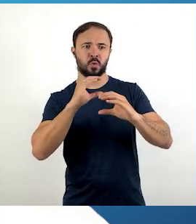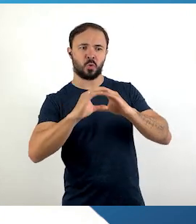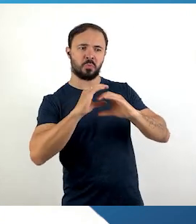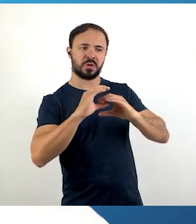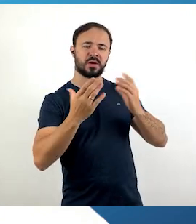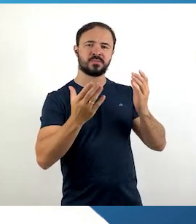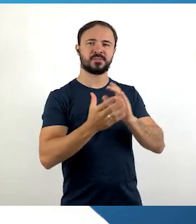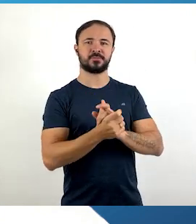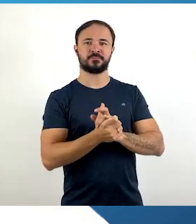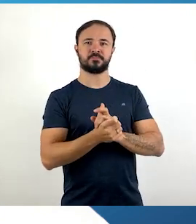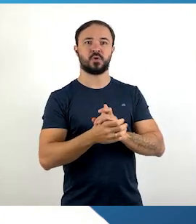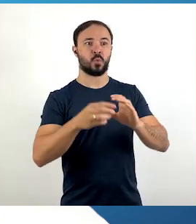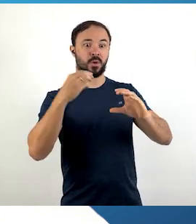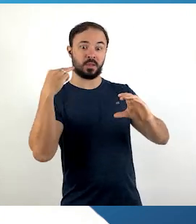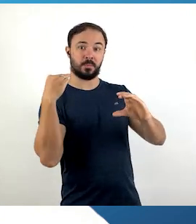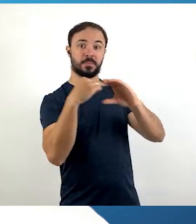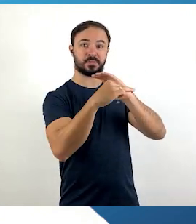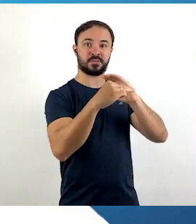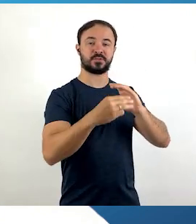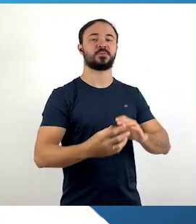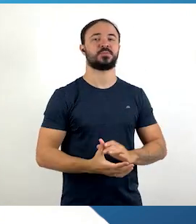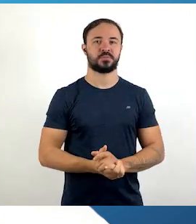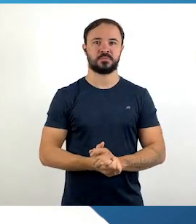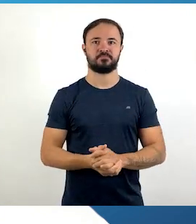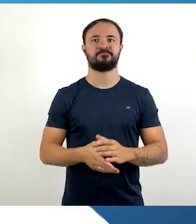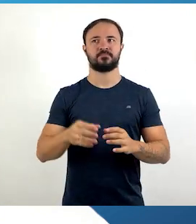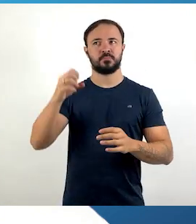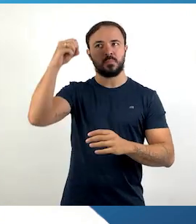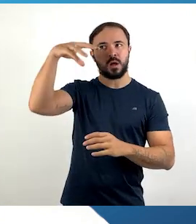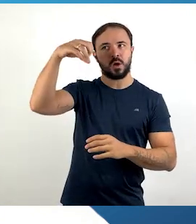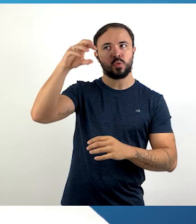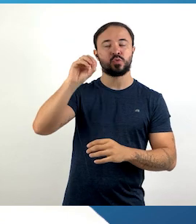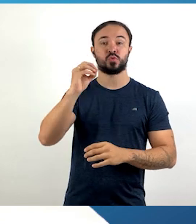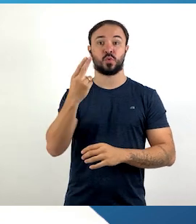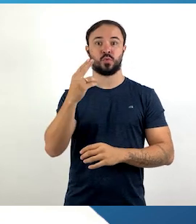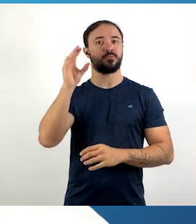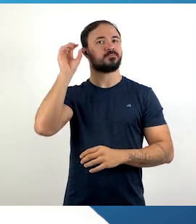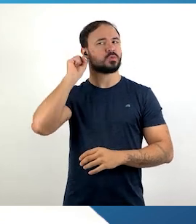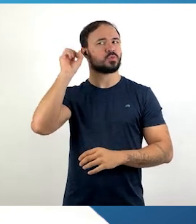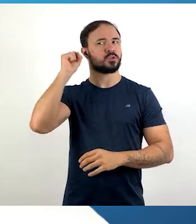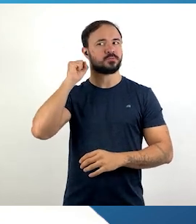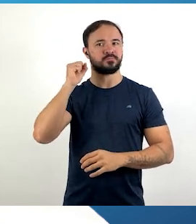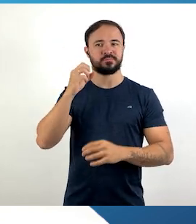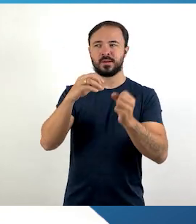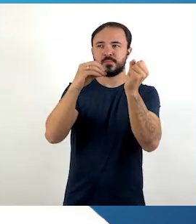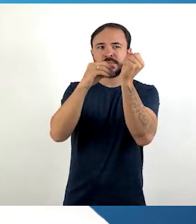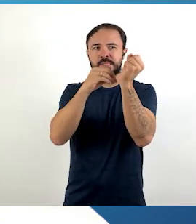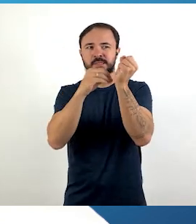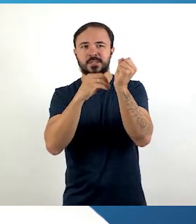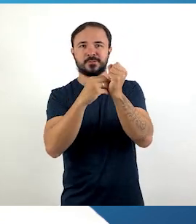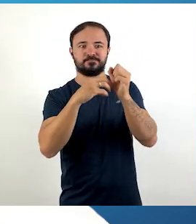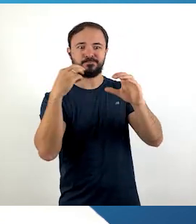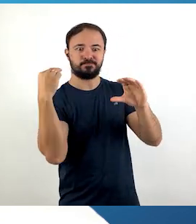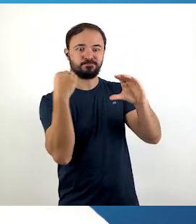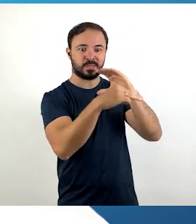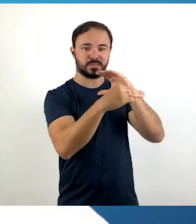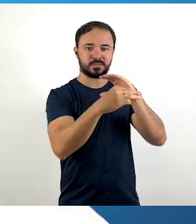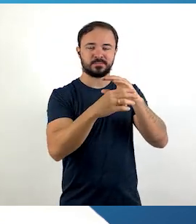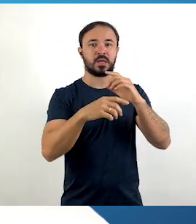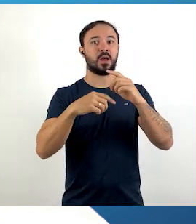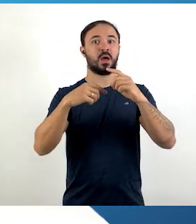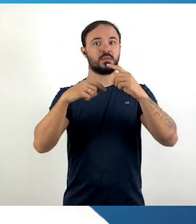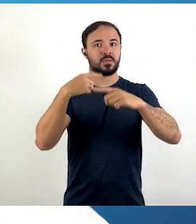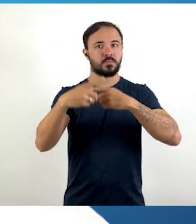aqui um sinal e vamos decodificar ele, tanto pela luz quanto pelo buzzer. Quando nós temos um